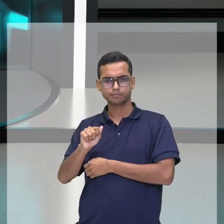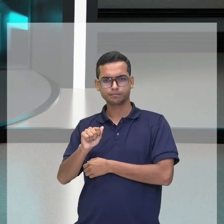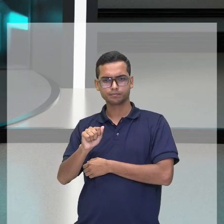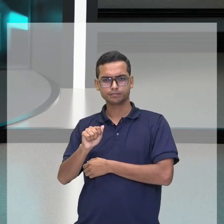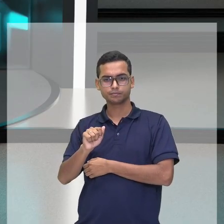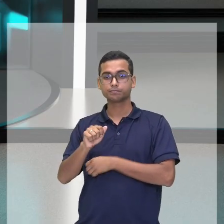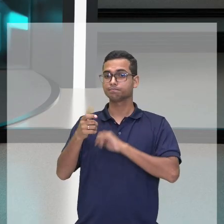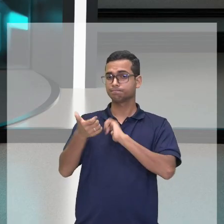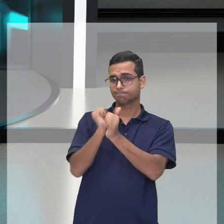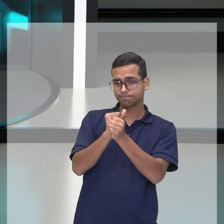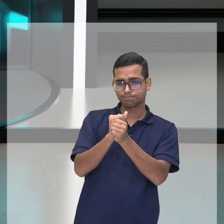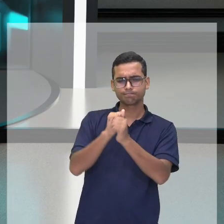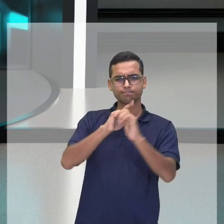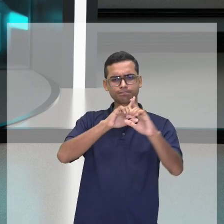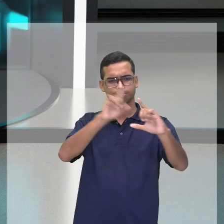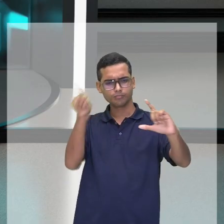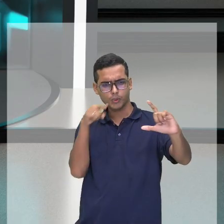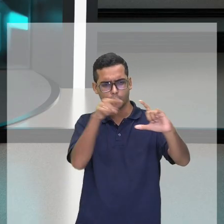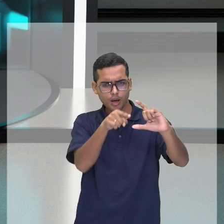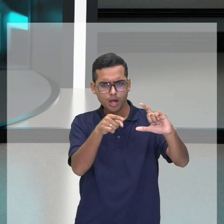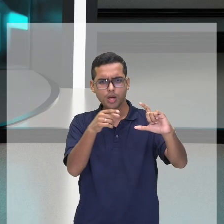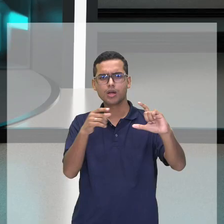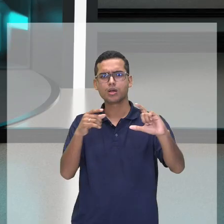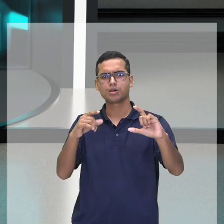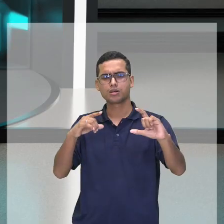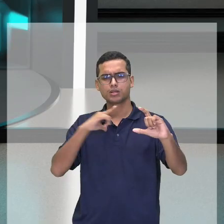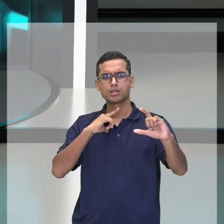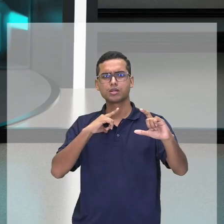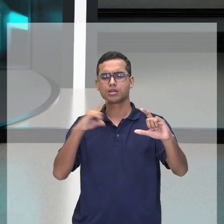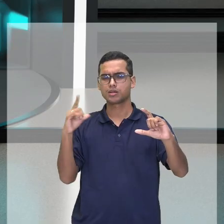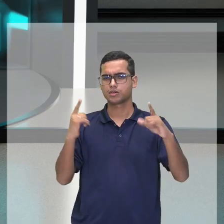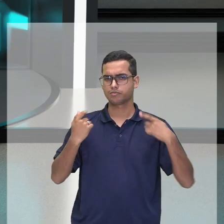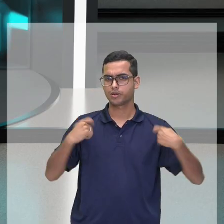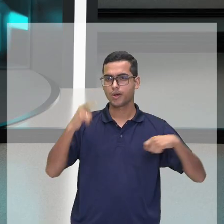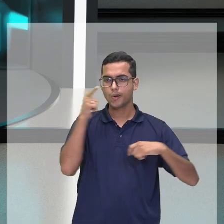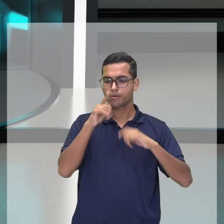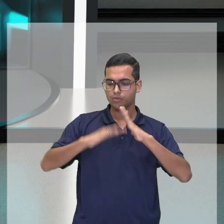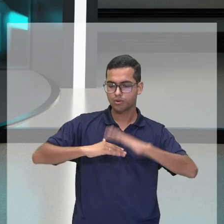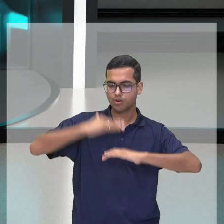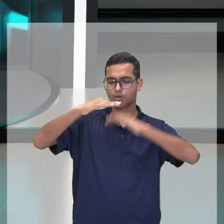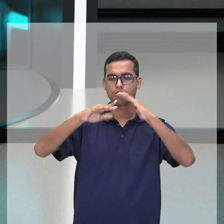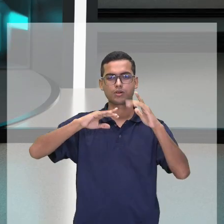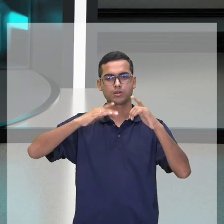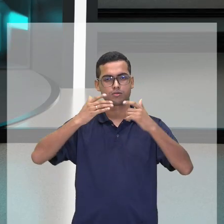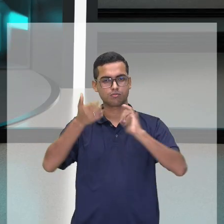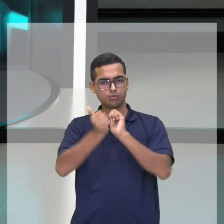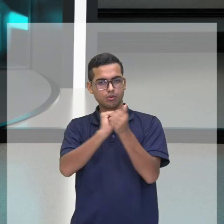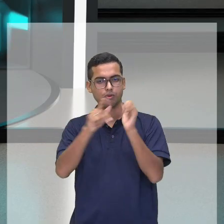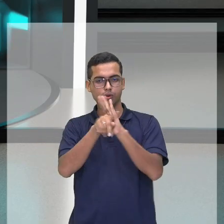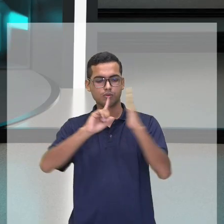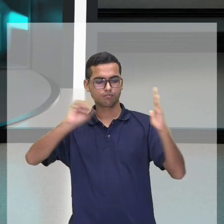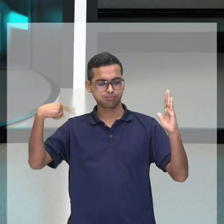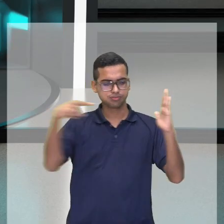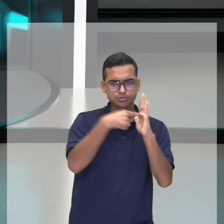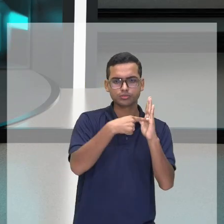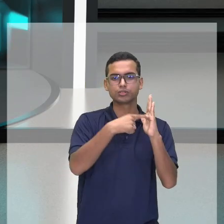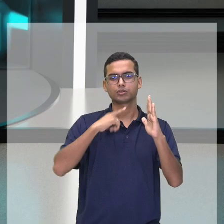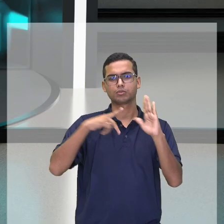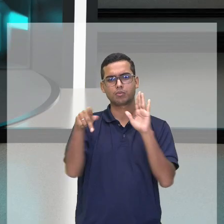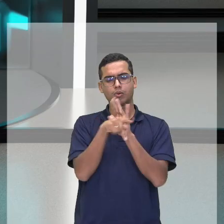de precisão ele vai trabalhar muito, vai desenvolver bastante a coordenação motora